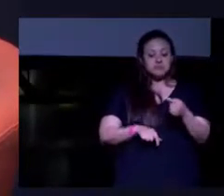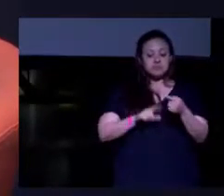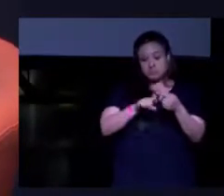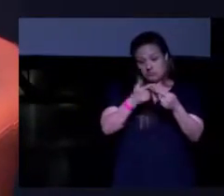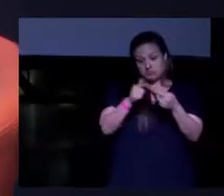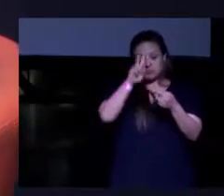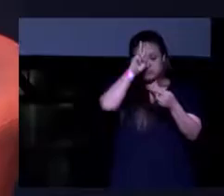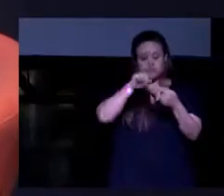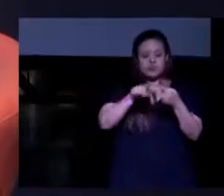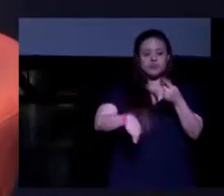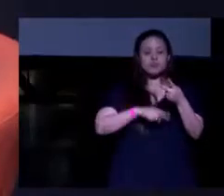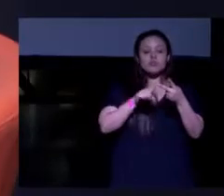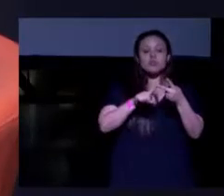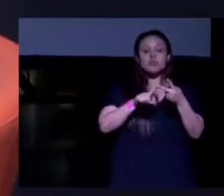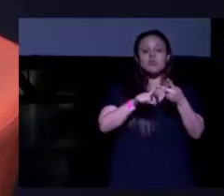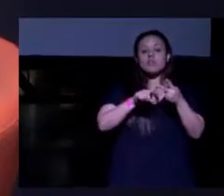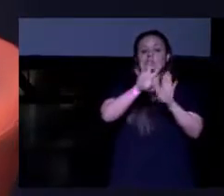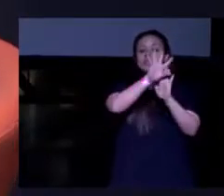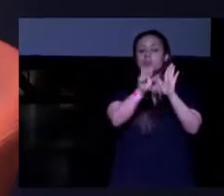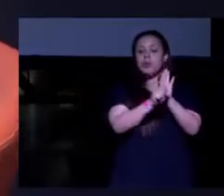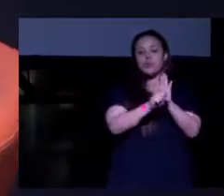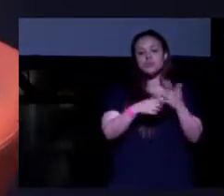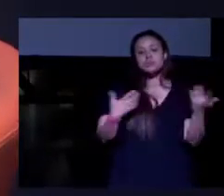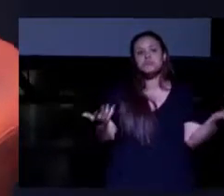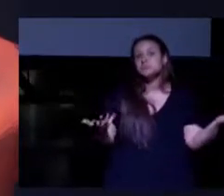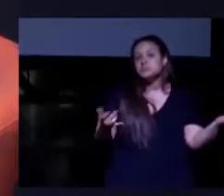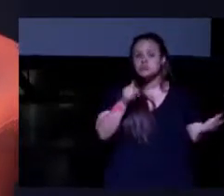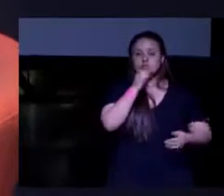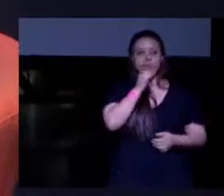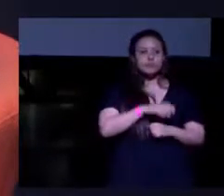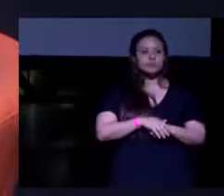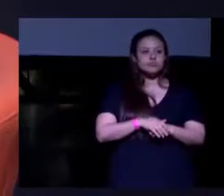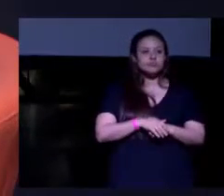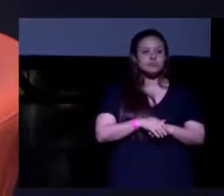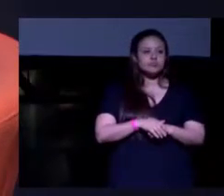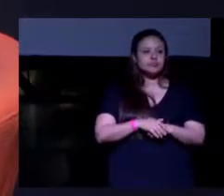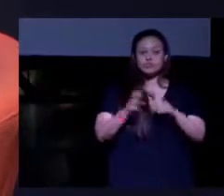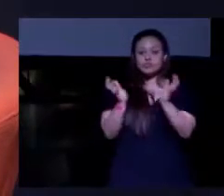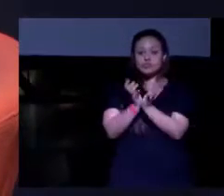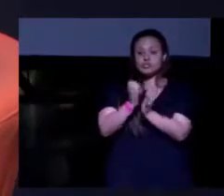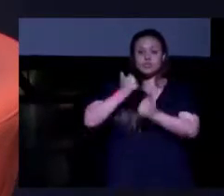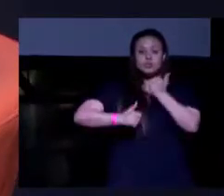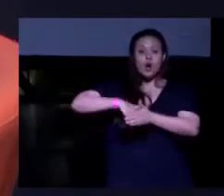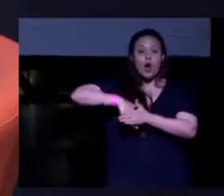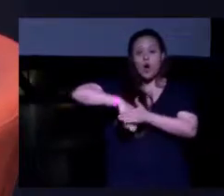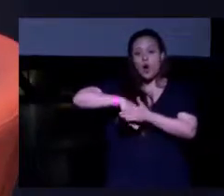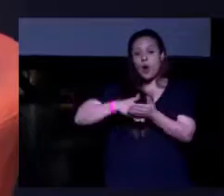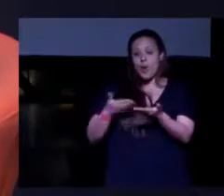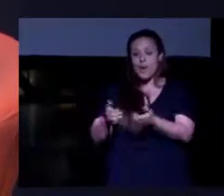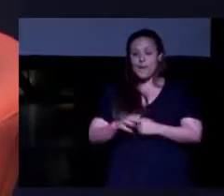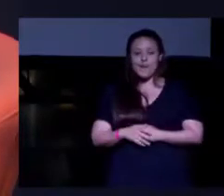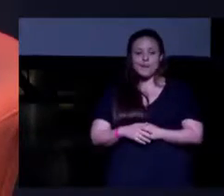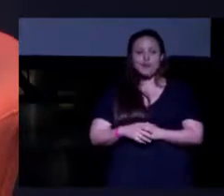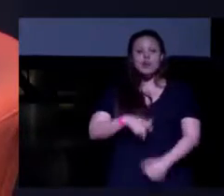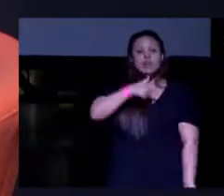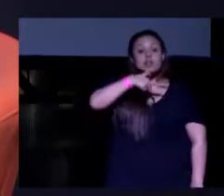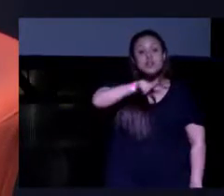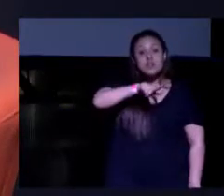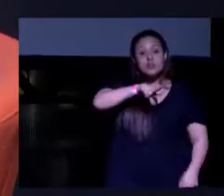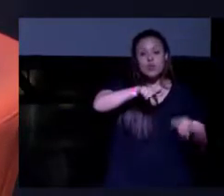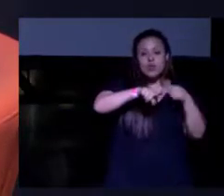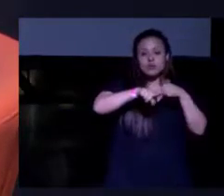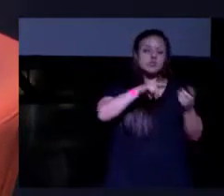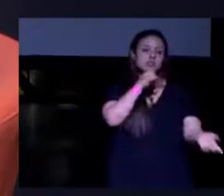de futebol, seja uma religião, seja ter vindo da mesma cidade, seja falar a mesma língua. Né? Se a gente encontrar um brasileiro em Nova York